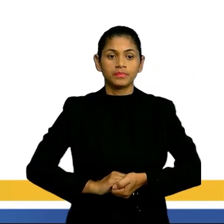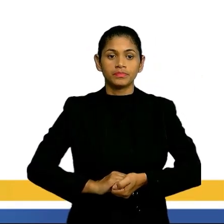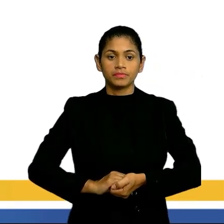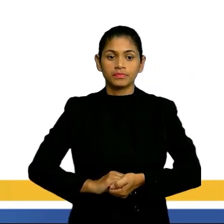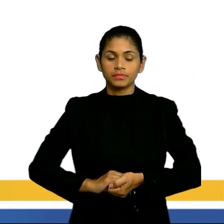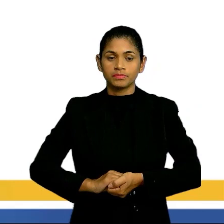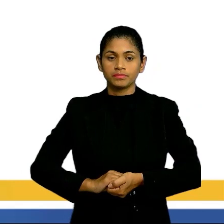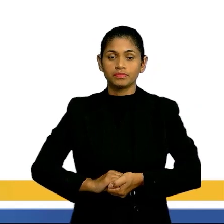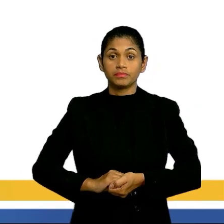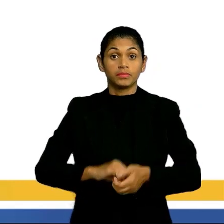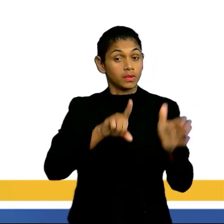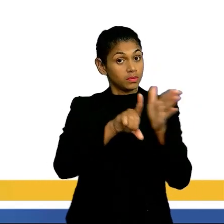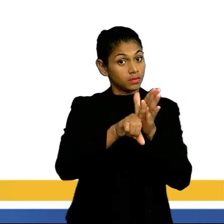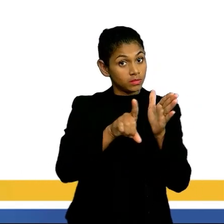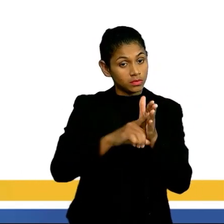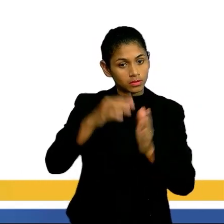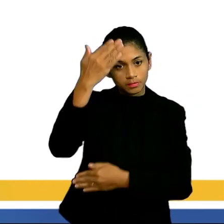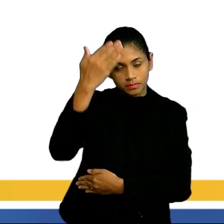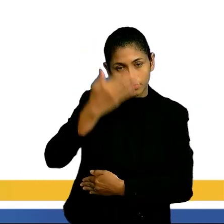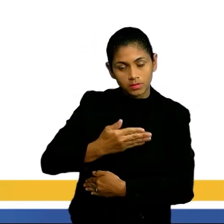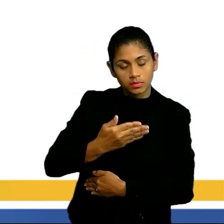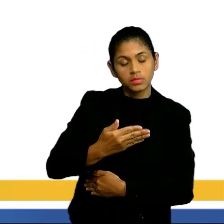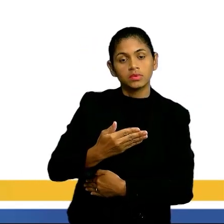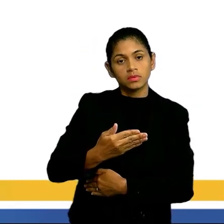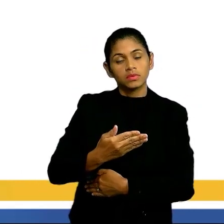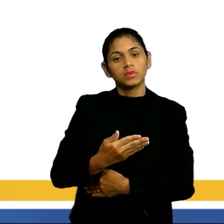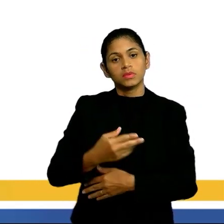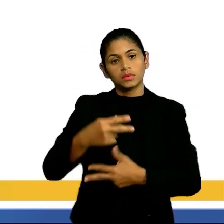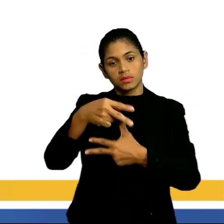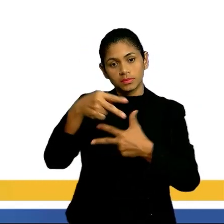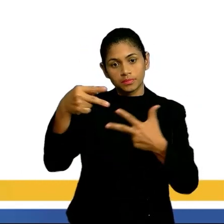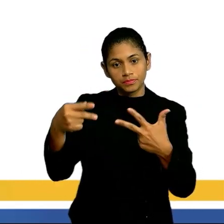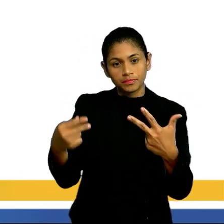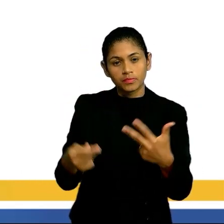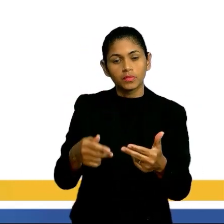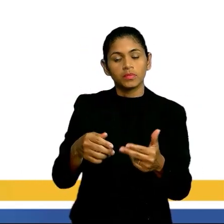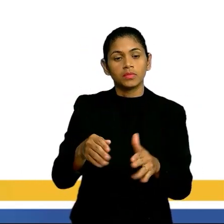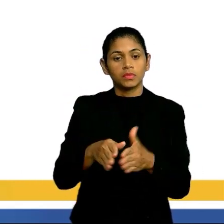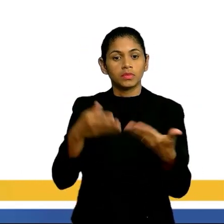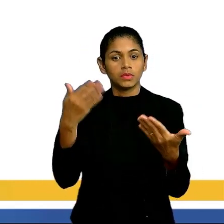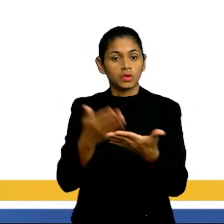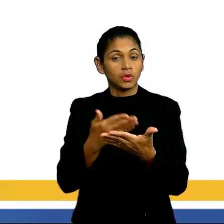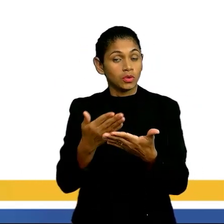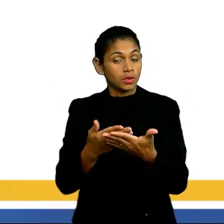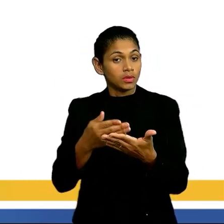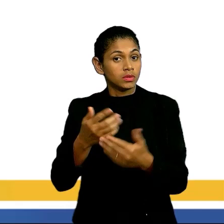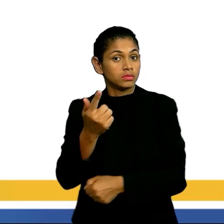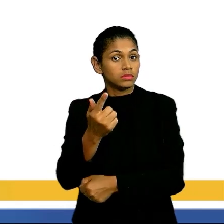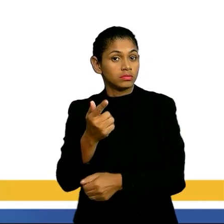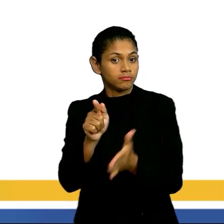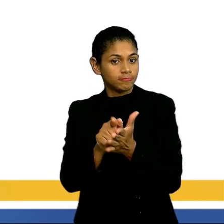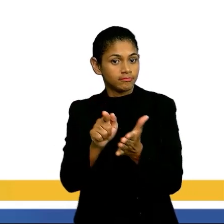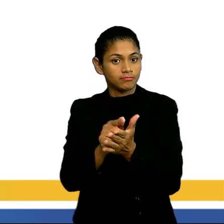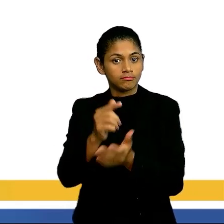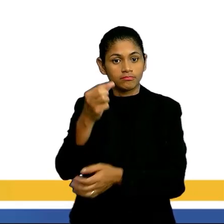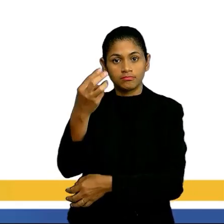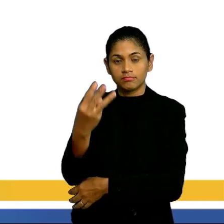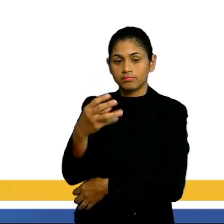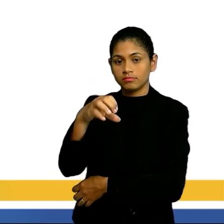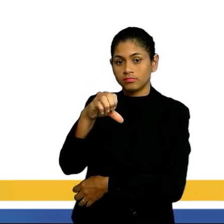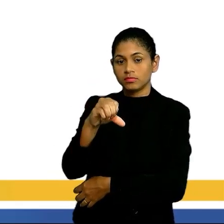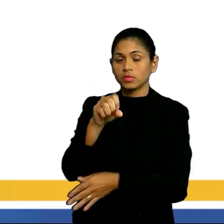Essa é uma questão da prova Enem, tá? Lá do livro de vocês, do segundo ano do ensino médio, página 39, questão 11, tá